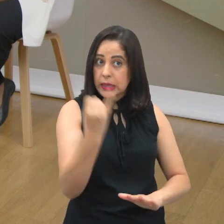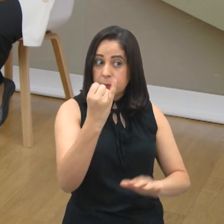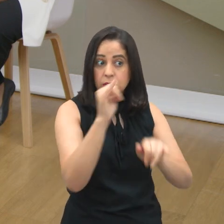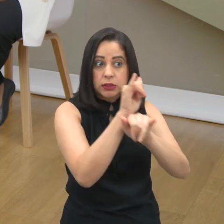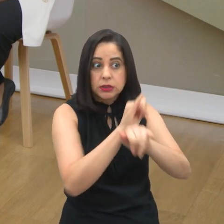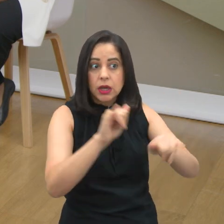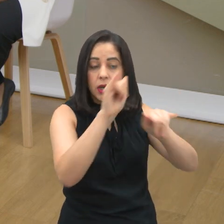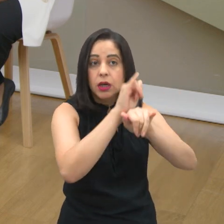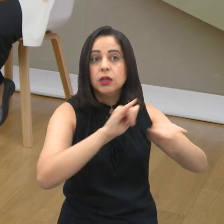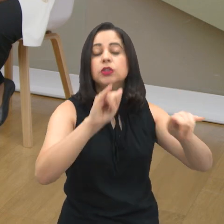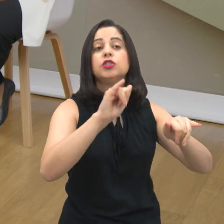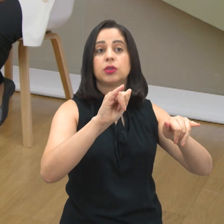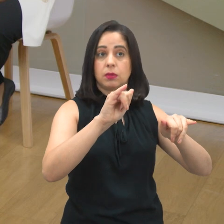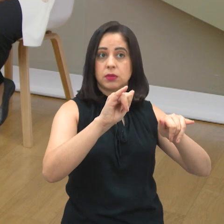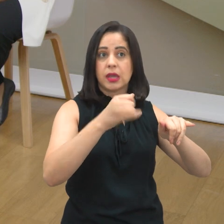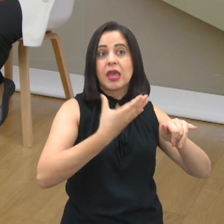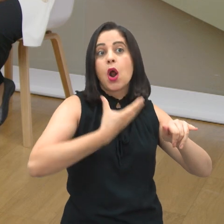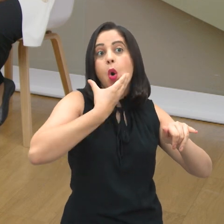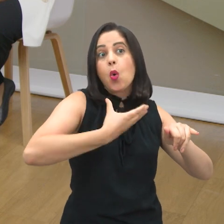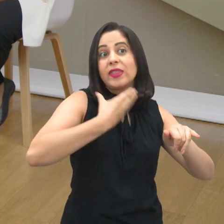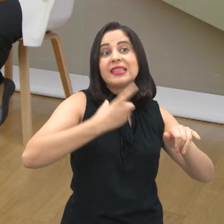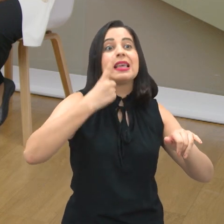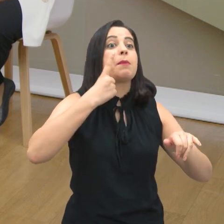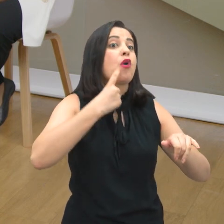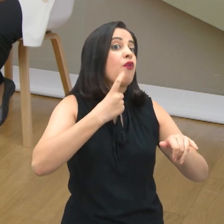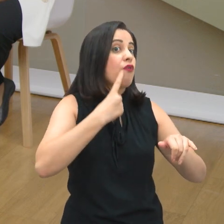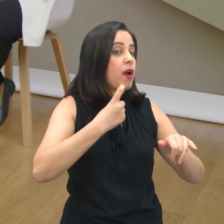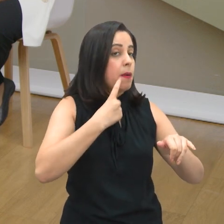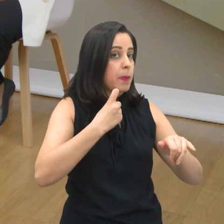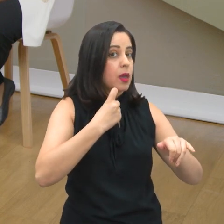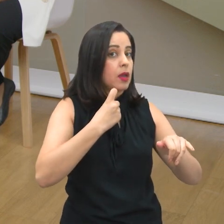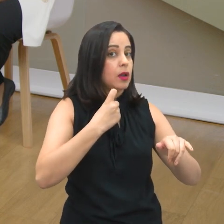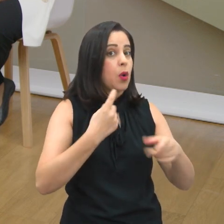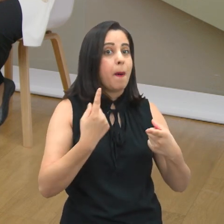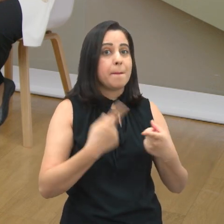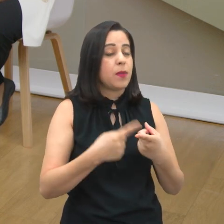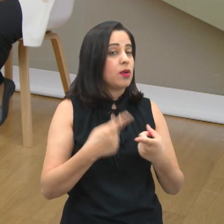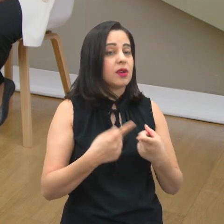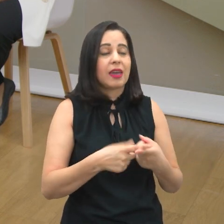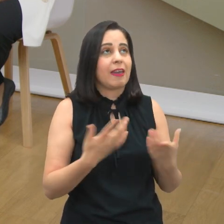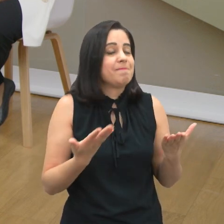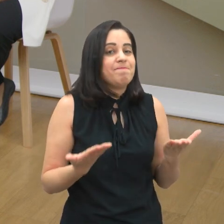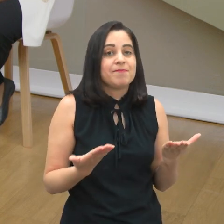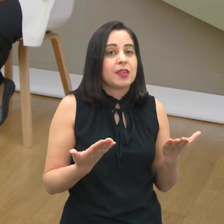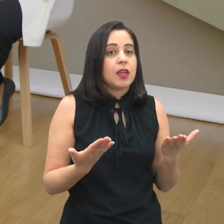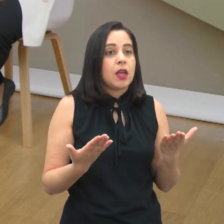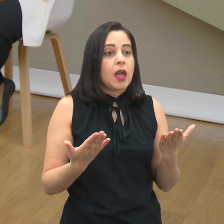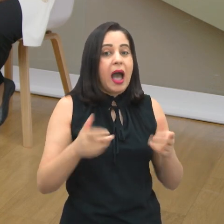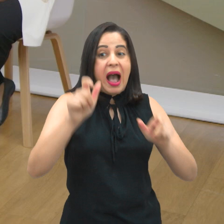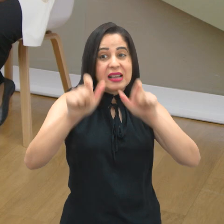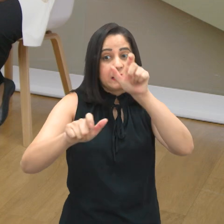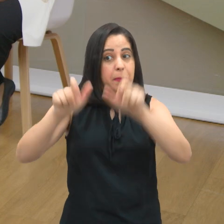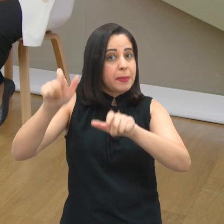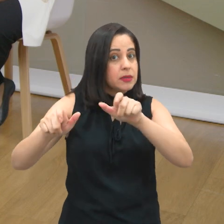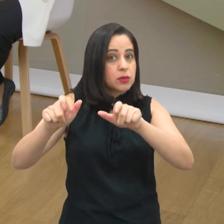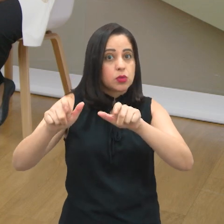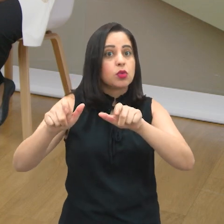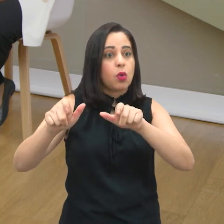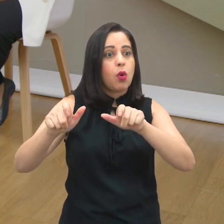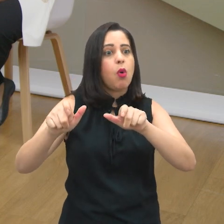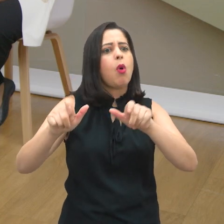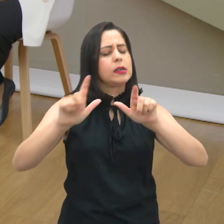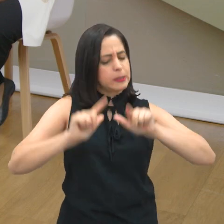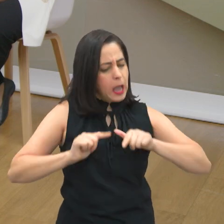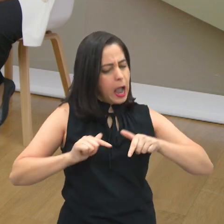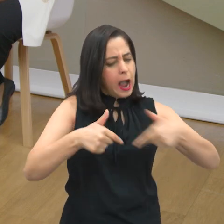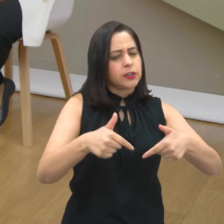prevenção, falar sobre o Dezembro Vermelho, né? Principalmente nesse mês que praticamente todo mundo está falando das